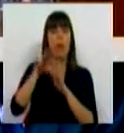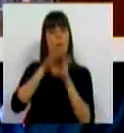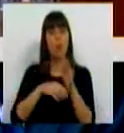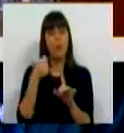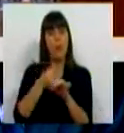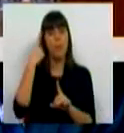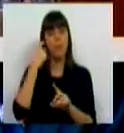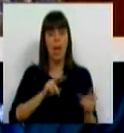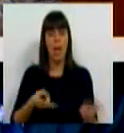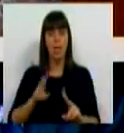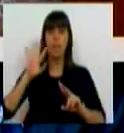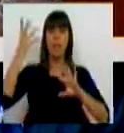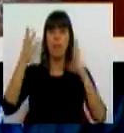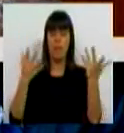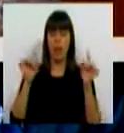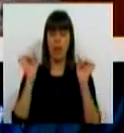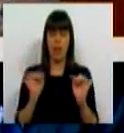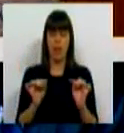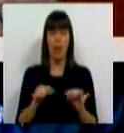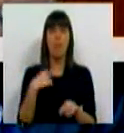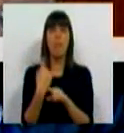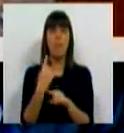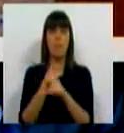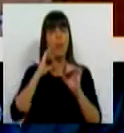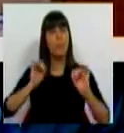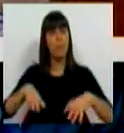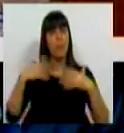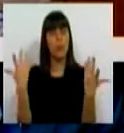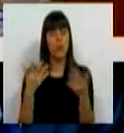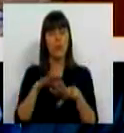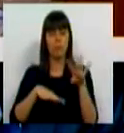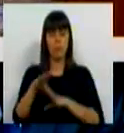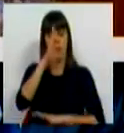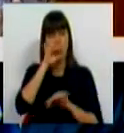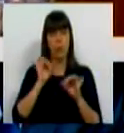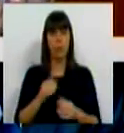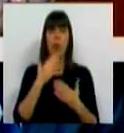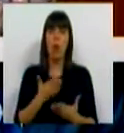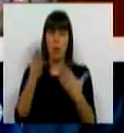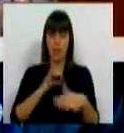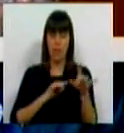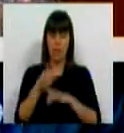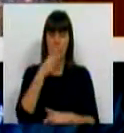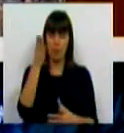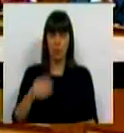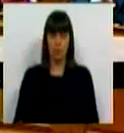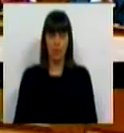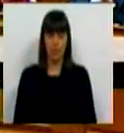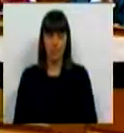condições de combate às alterações climáticas. E essa é também uma prioridade da ação política deste Governo. Muito obrigado, Sr. Deputado.